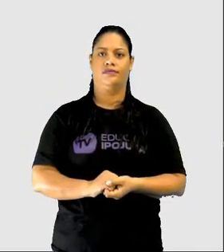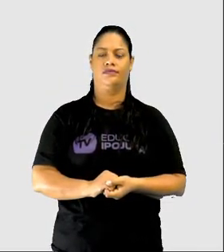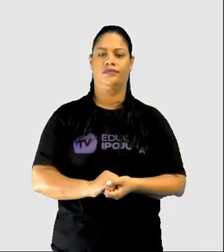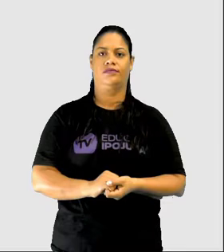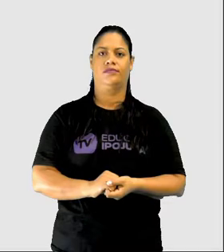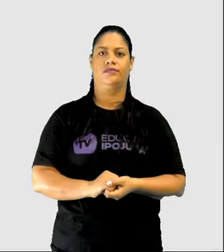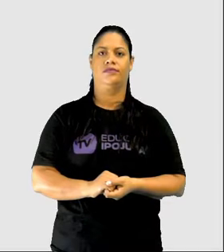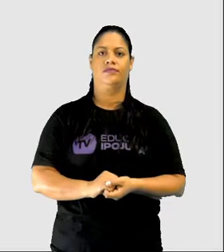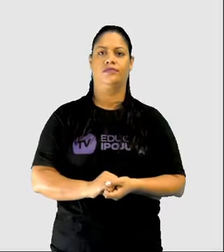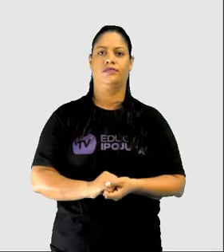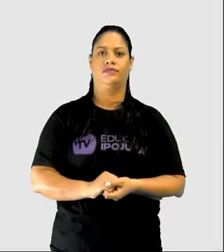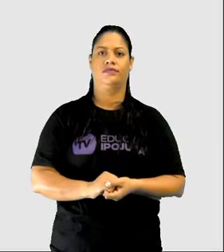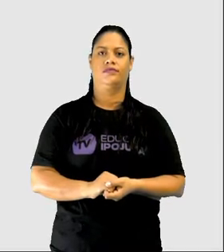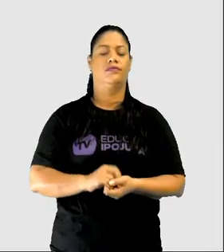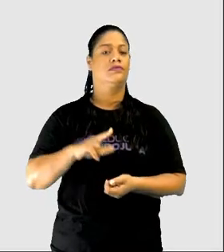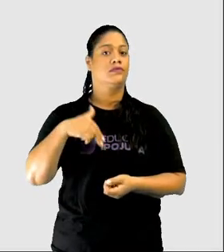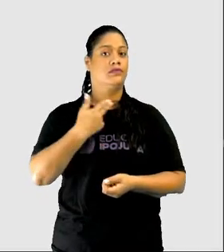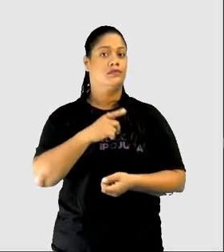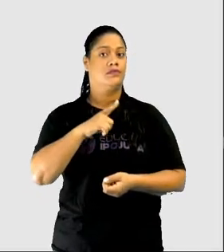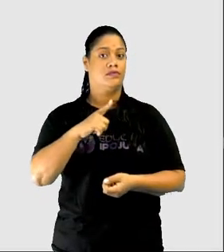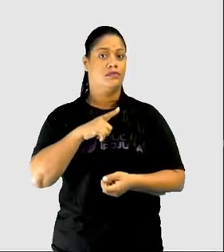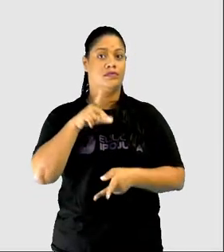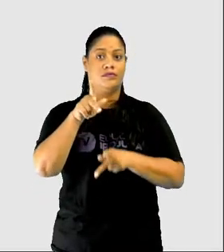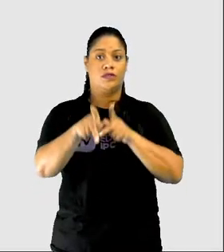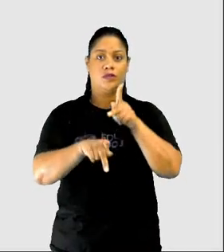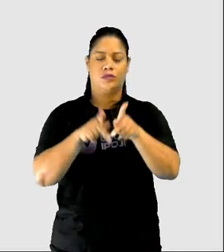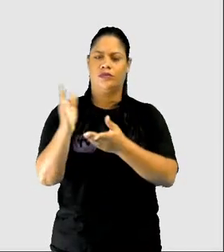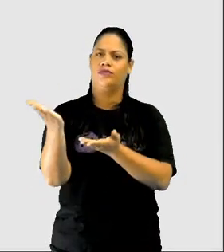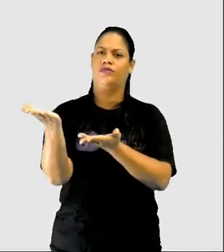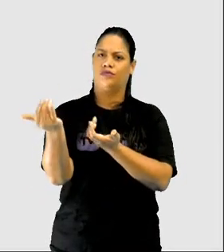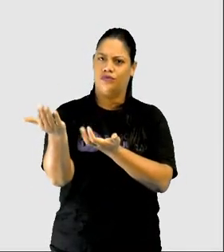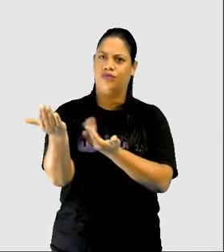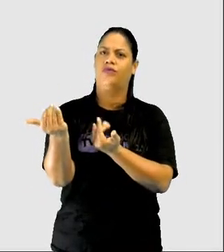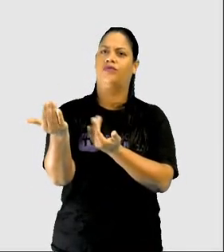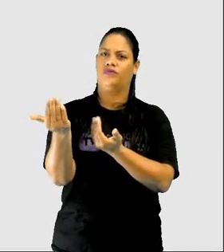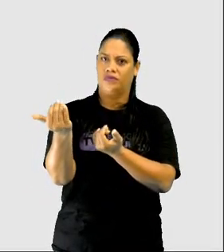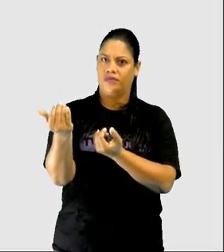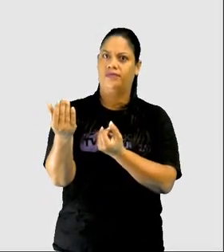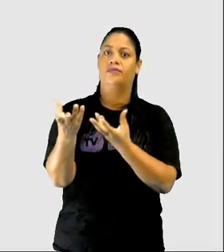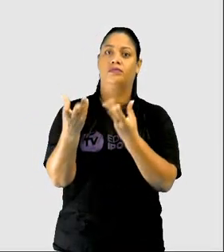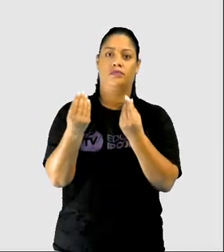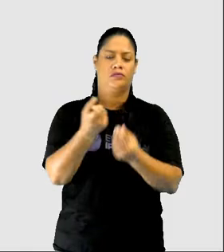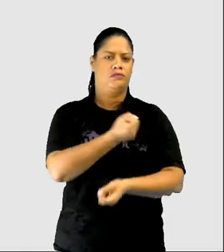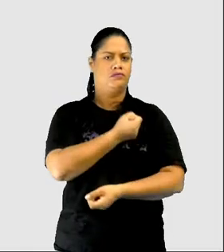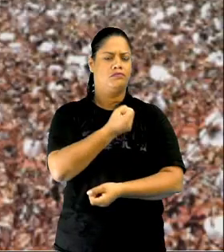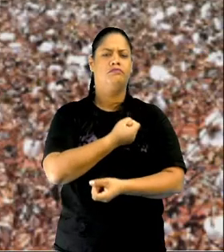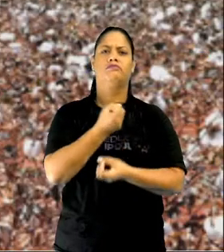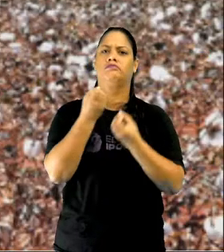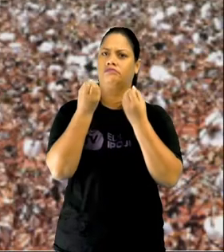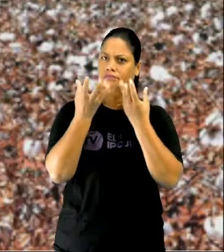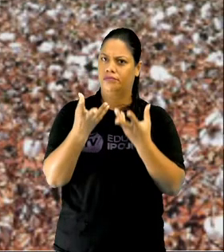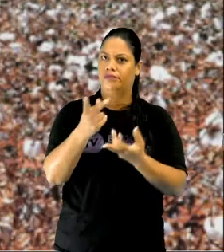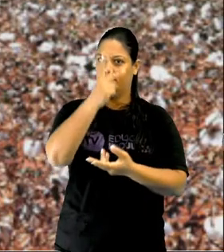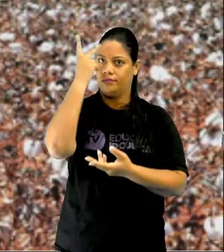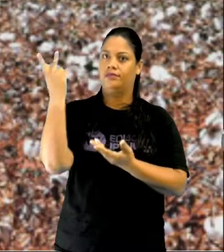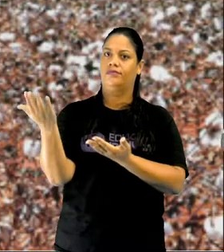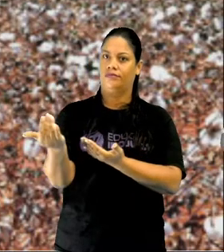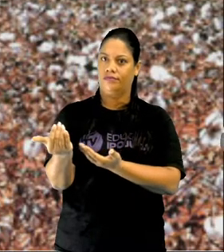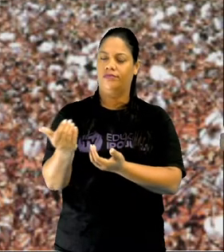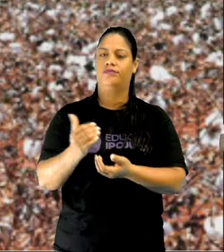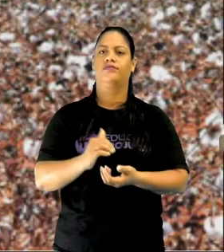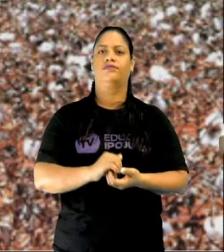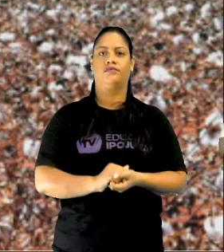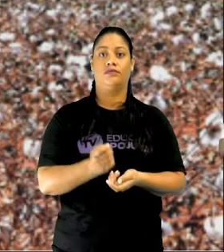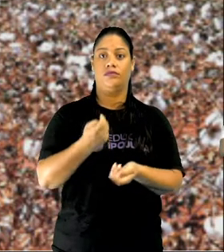taxa de crescimento alta, a gente tem uma população jovem muito numerosa, certo? Com